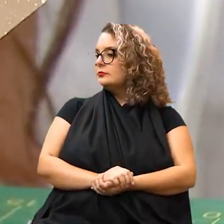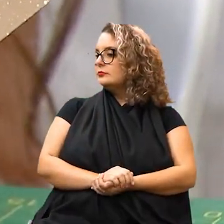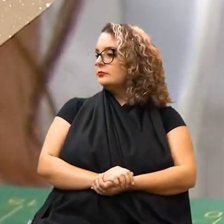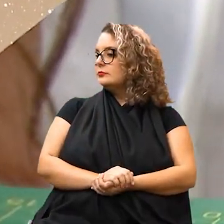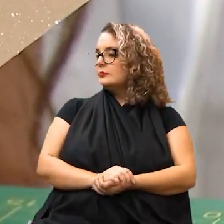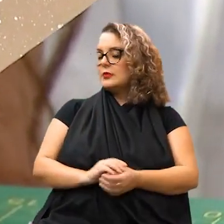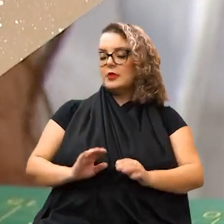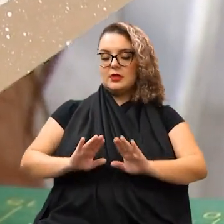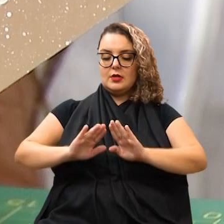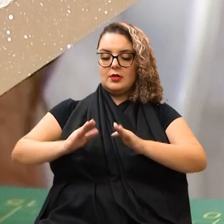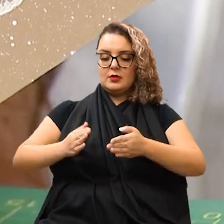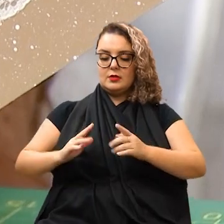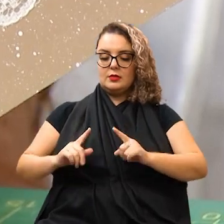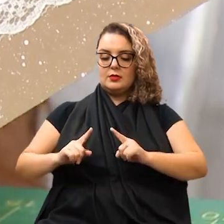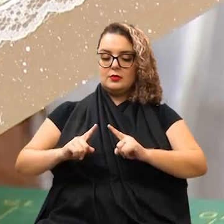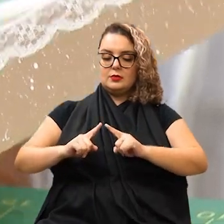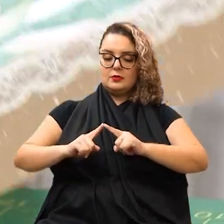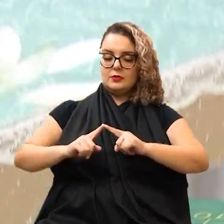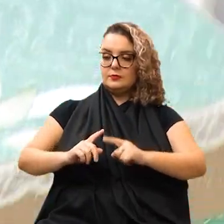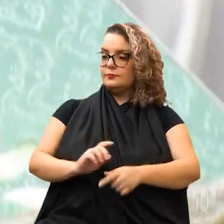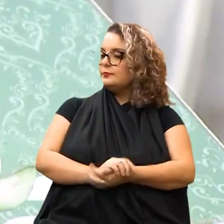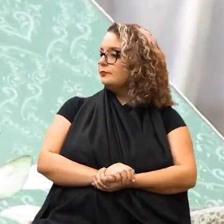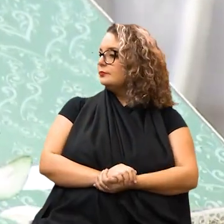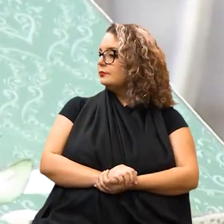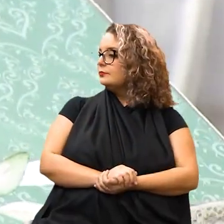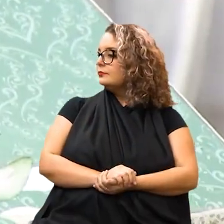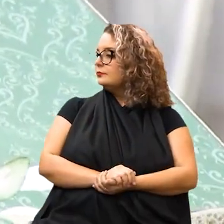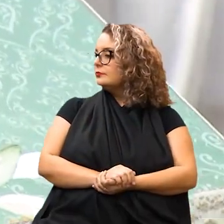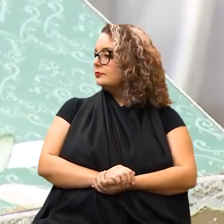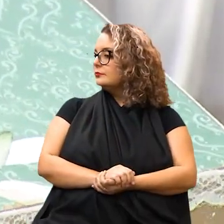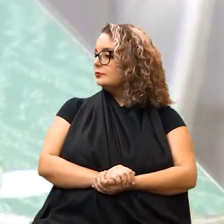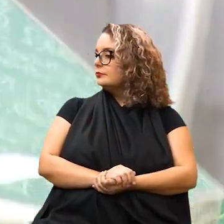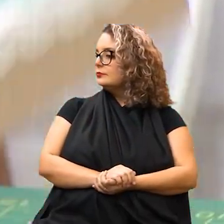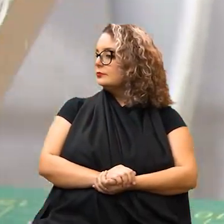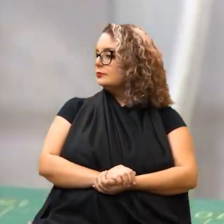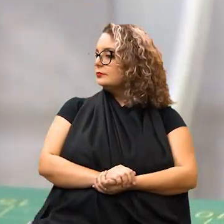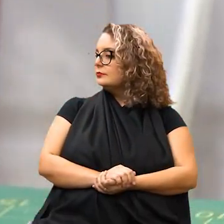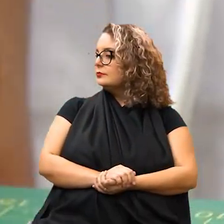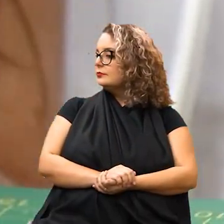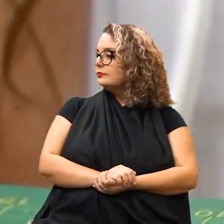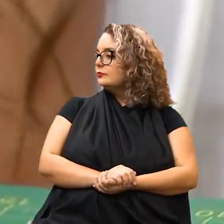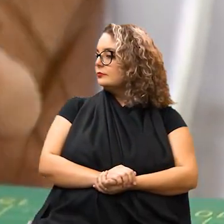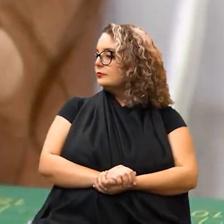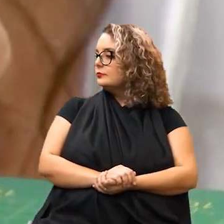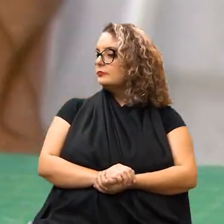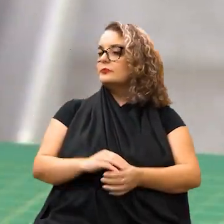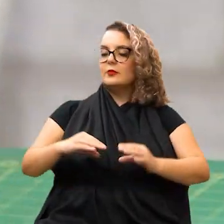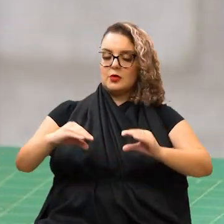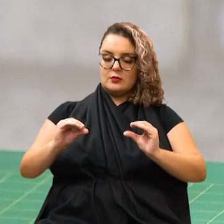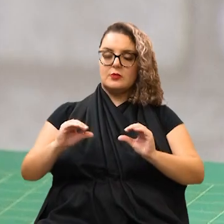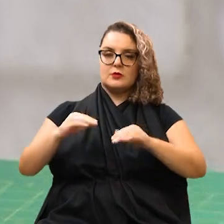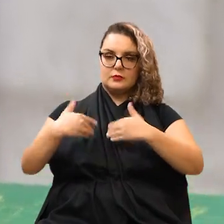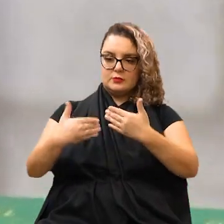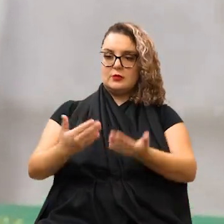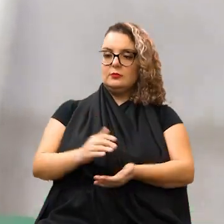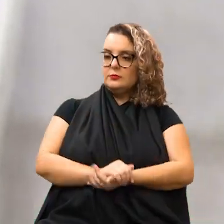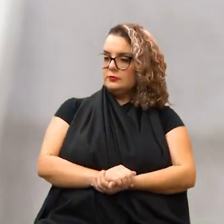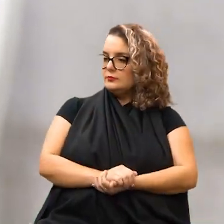é topeada. Então ela é arredondadinha, eu preciso dar esse piquezinho para ele ficar bem colado, senão ele vai levantar com o